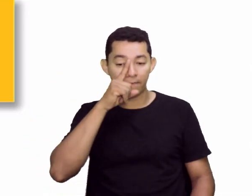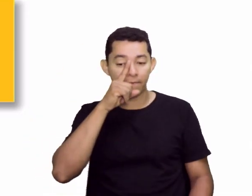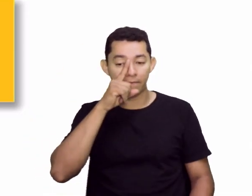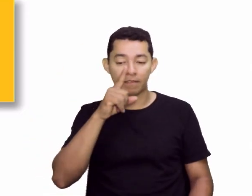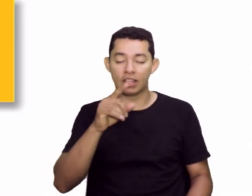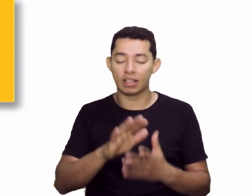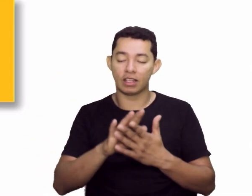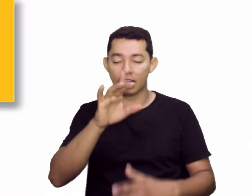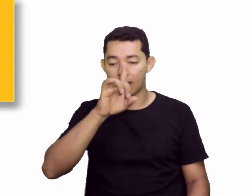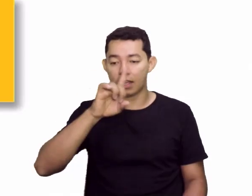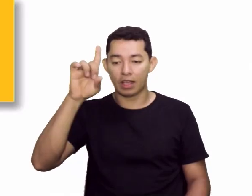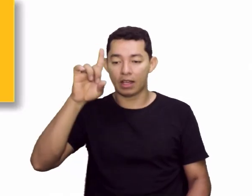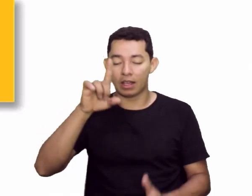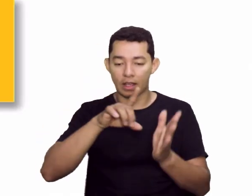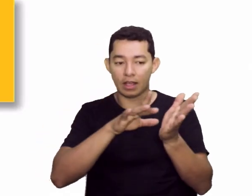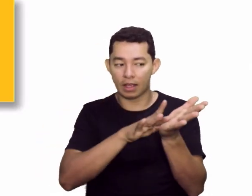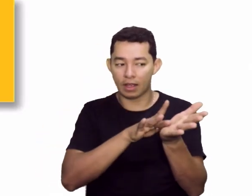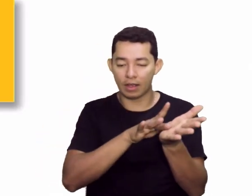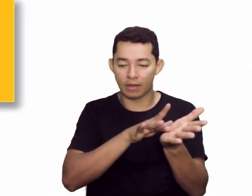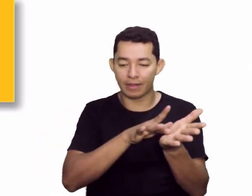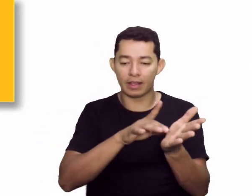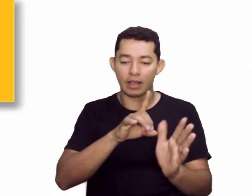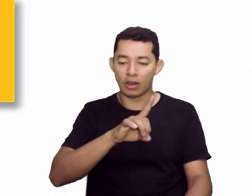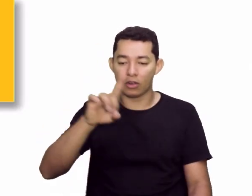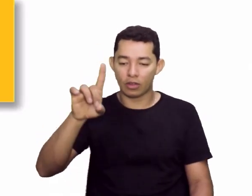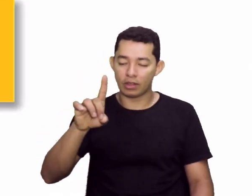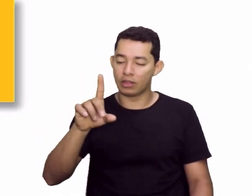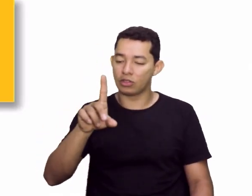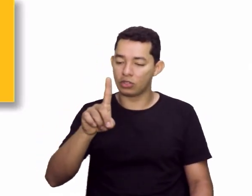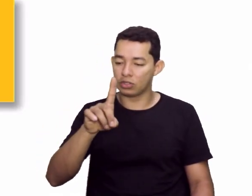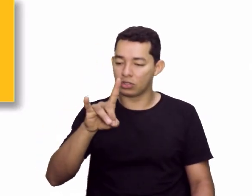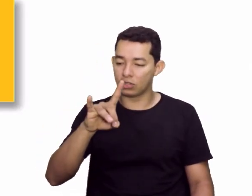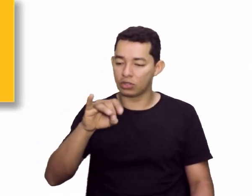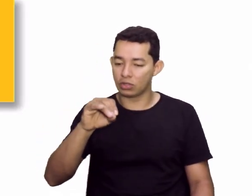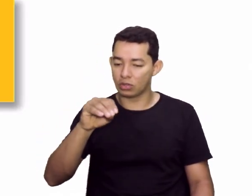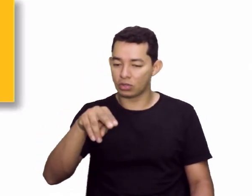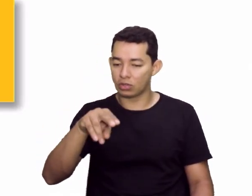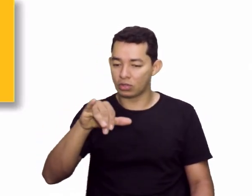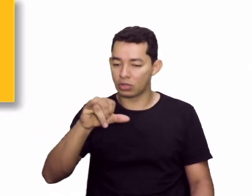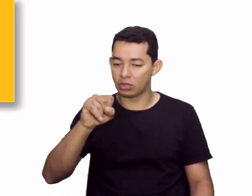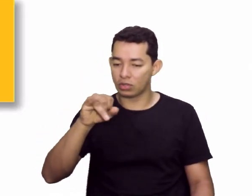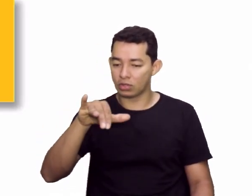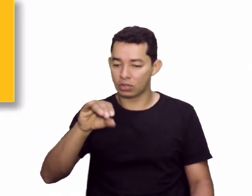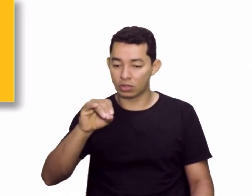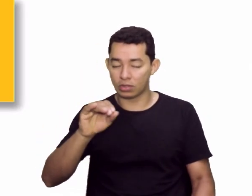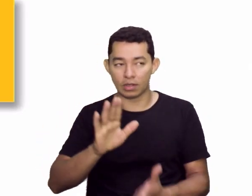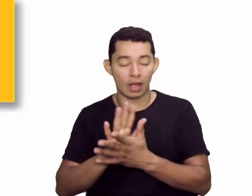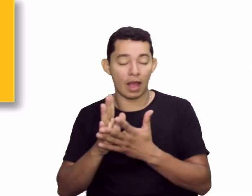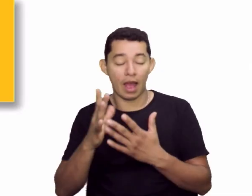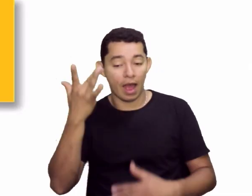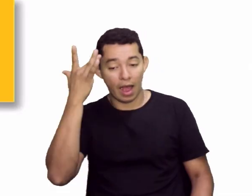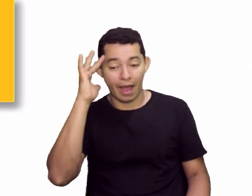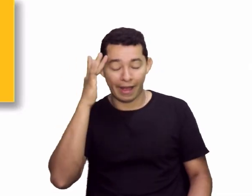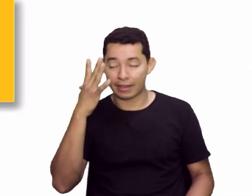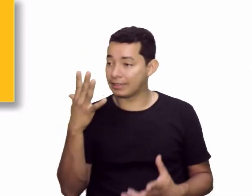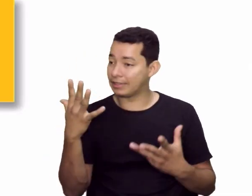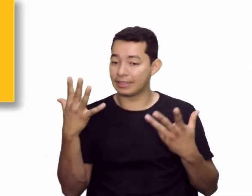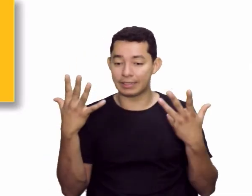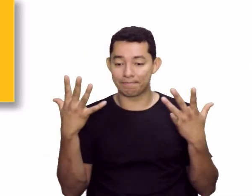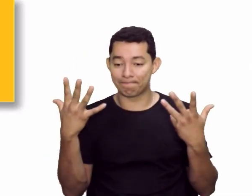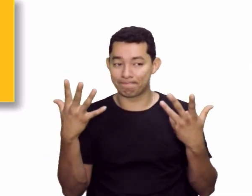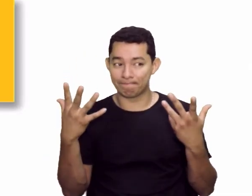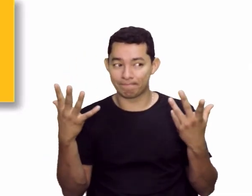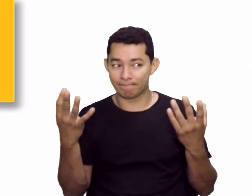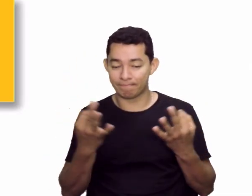Dionísio. E as pessoas deram risada, acharam maravilhosa aquela brincadeira. E aí,